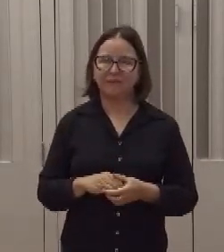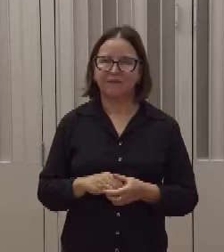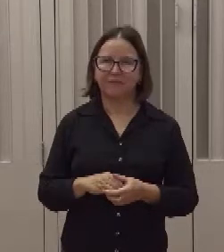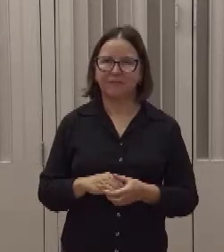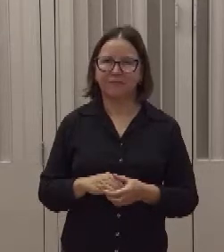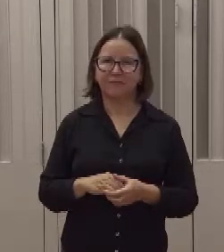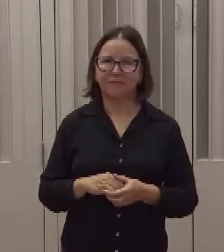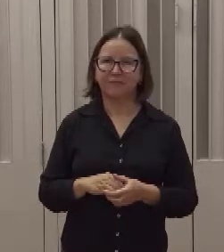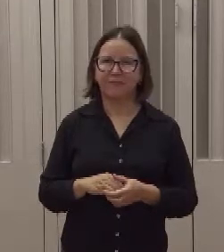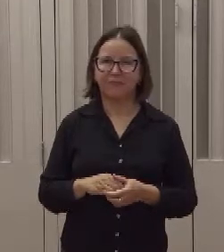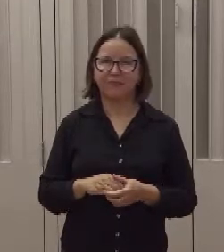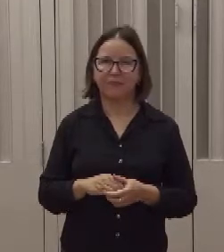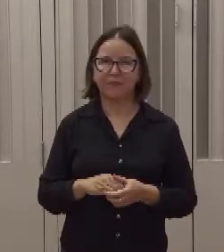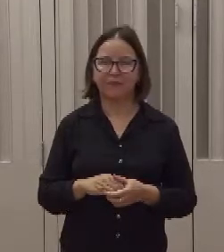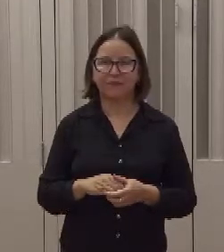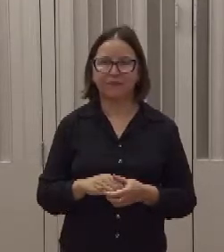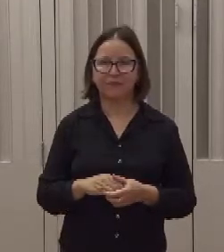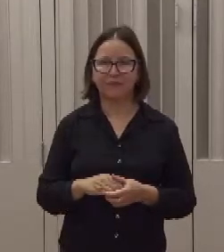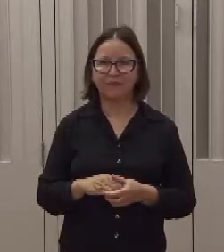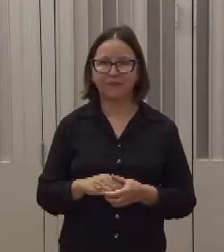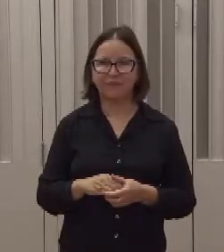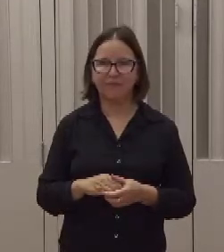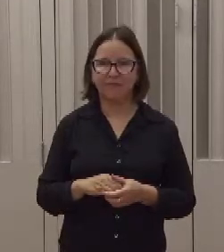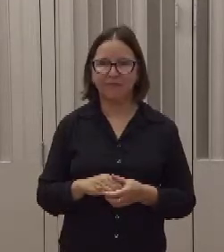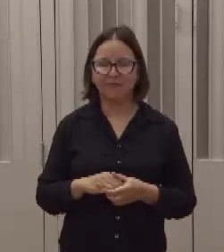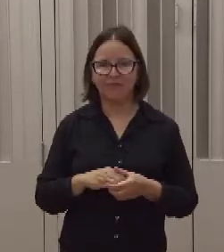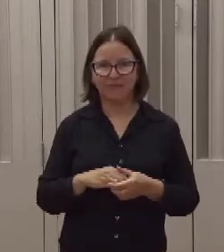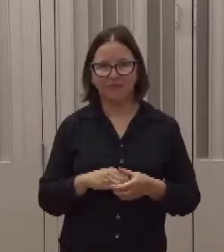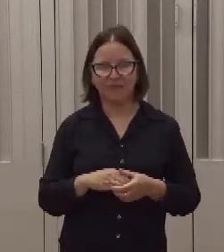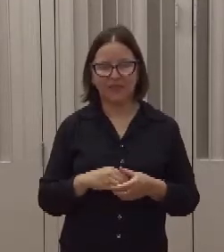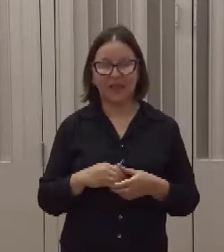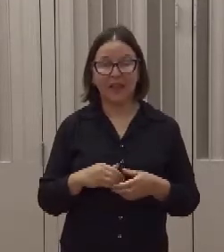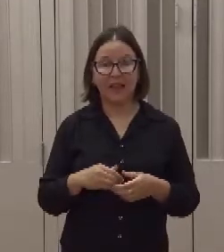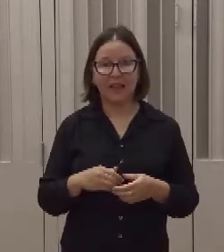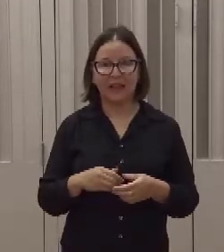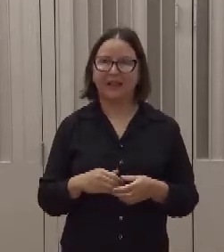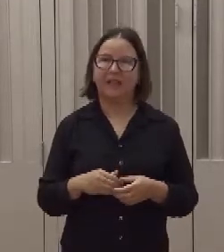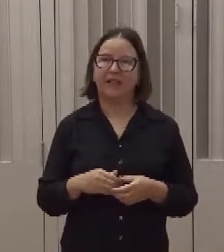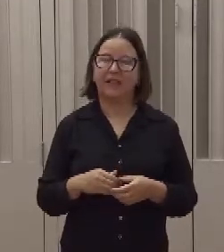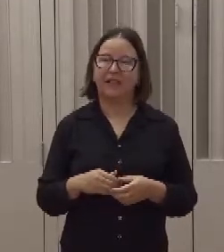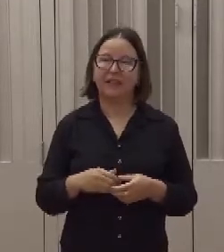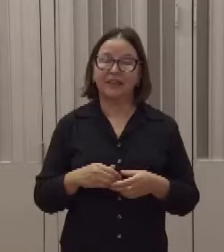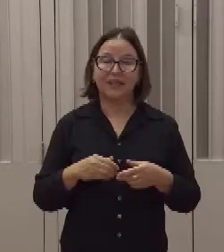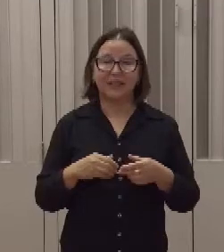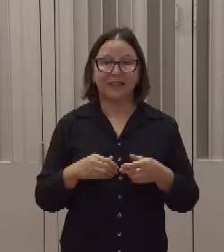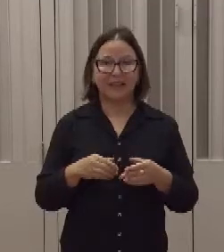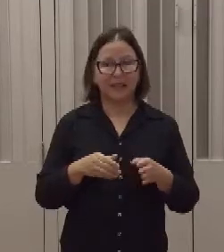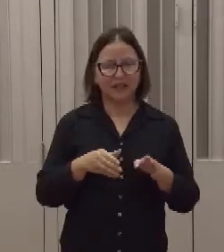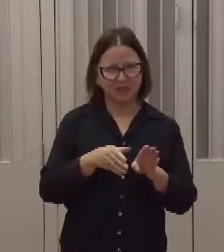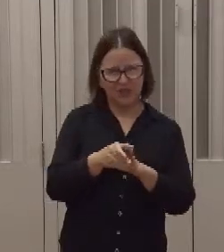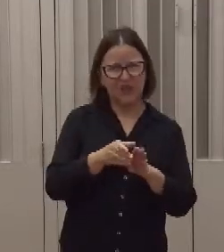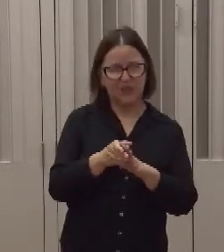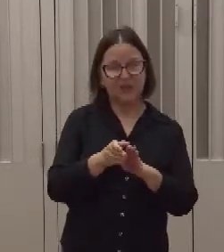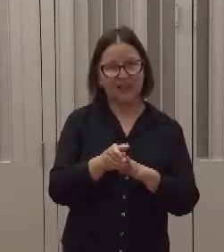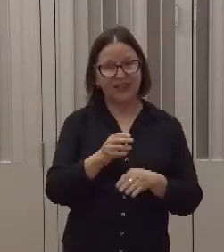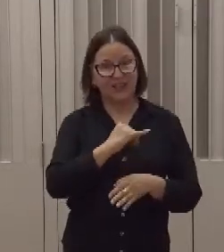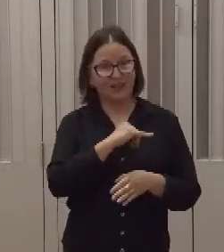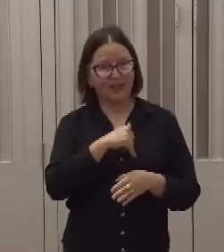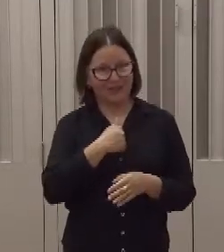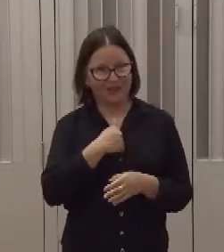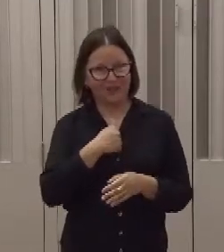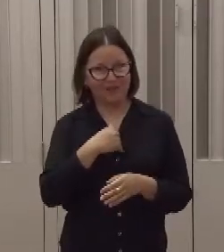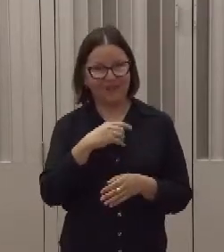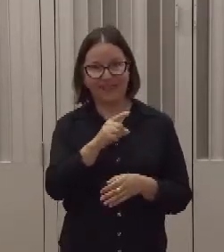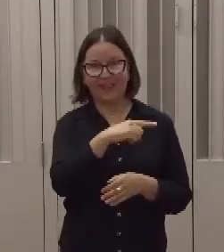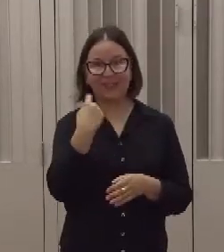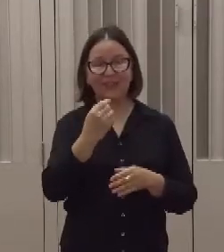O entendimento do contexto por trás das exortações de João, nessa primeira epístola, nos esclarece